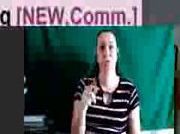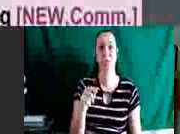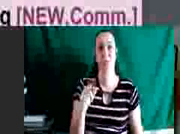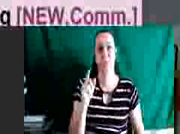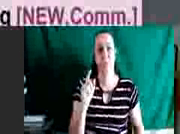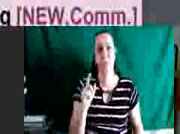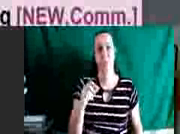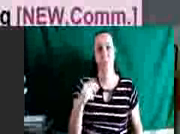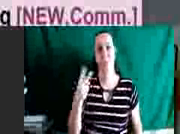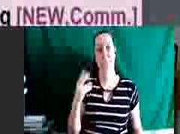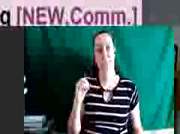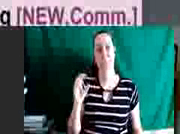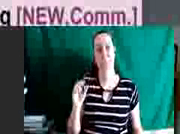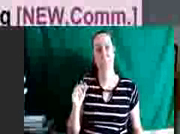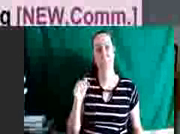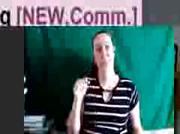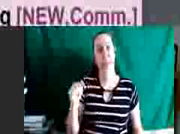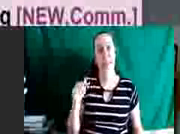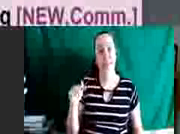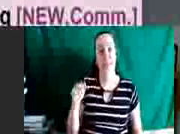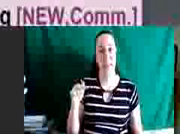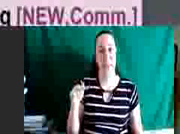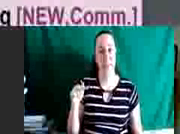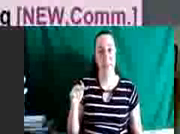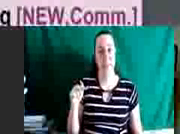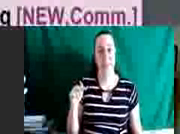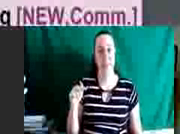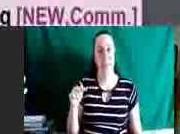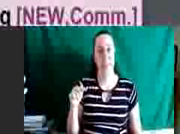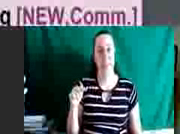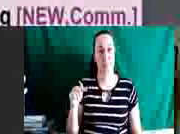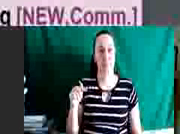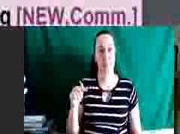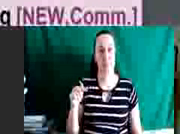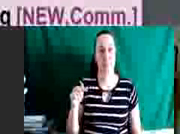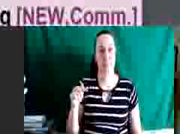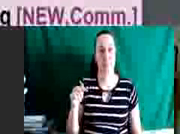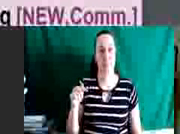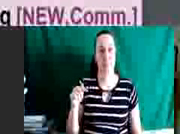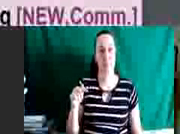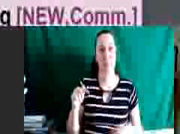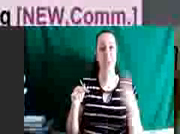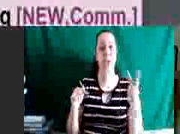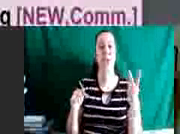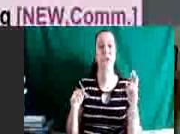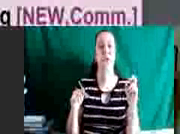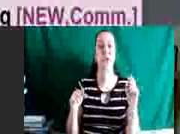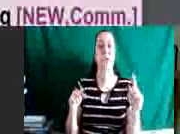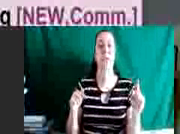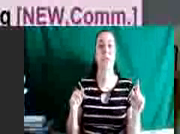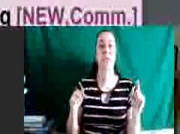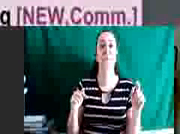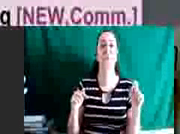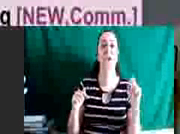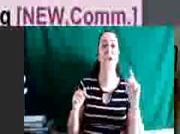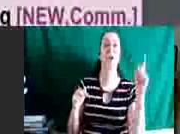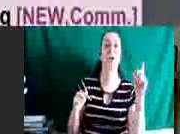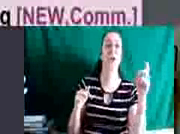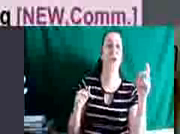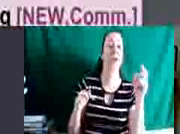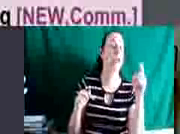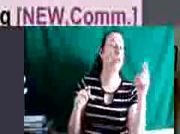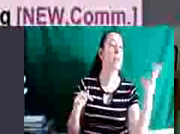tiveram mais destaques nesses anos, né? E aí faz um ranking entre os 10 mais.